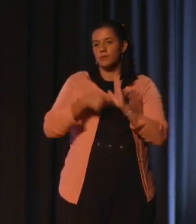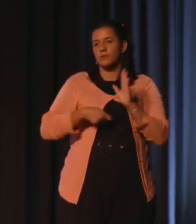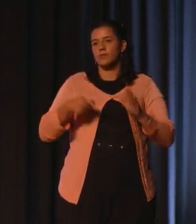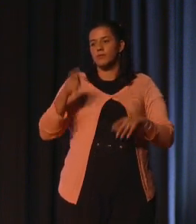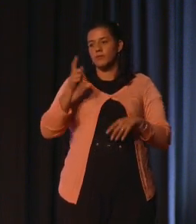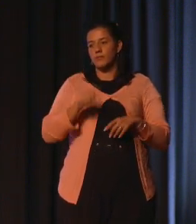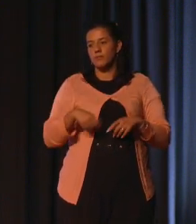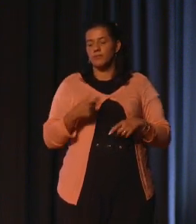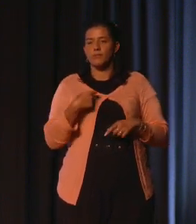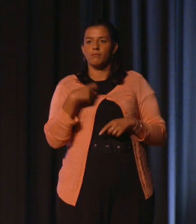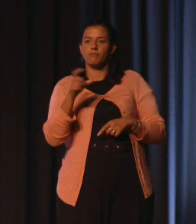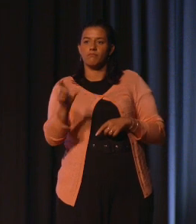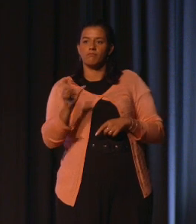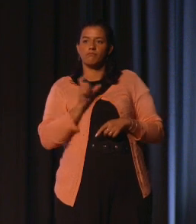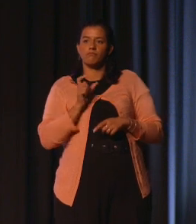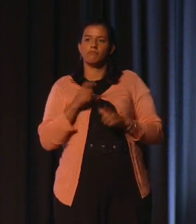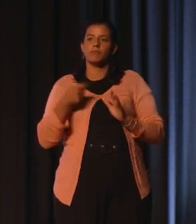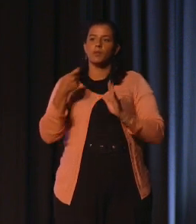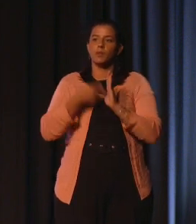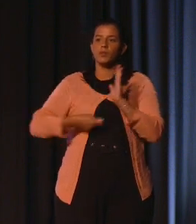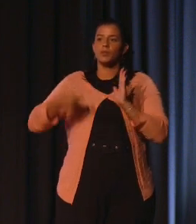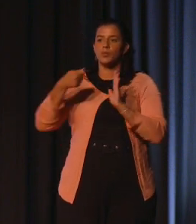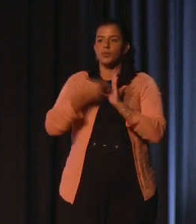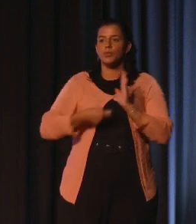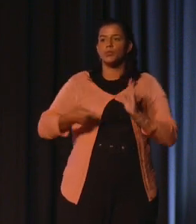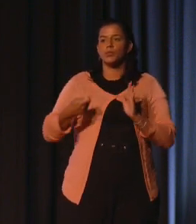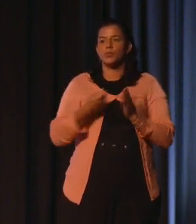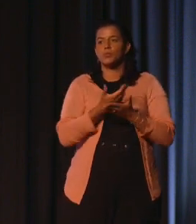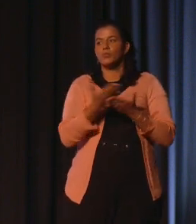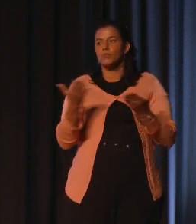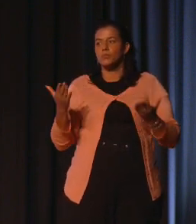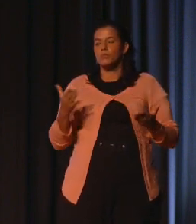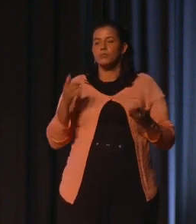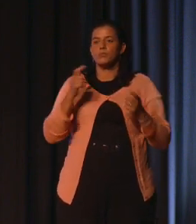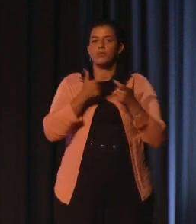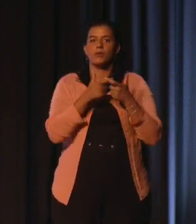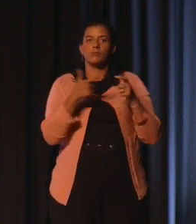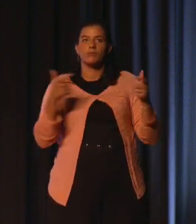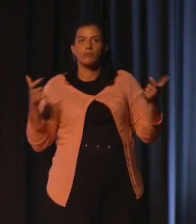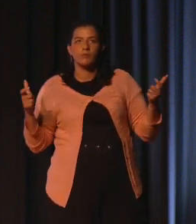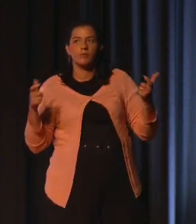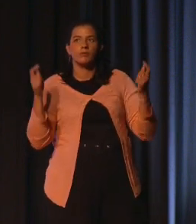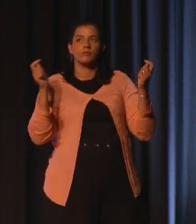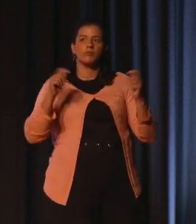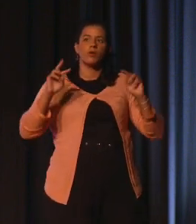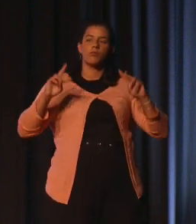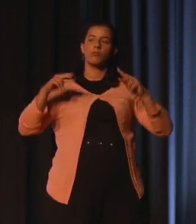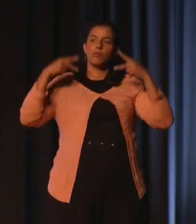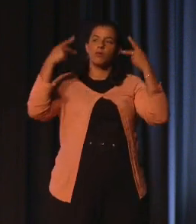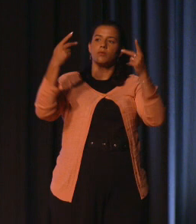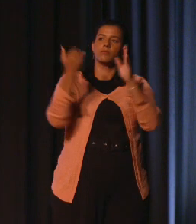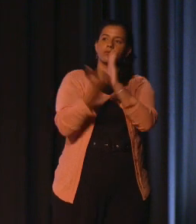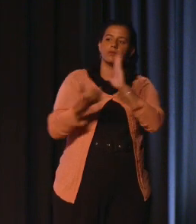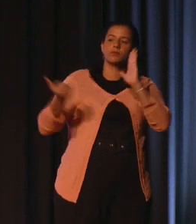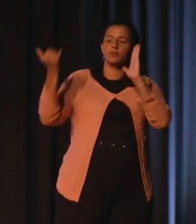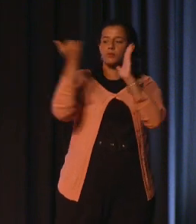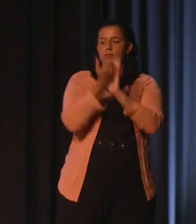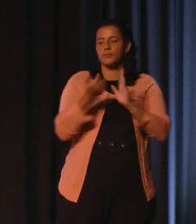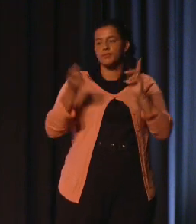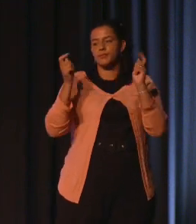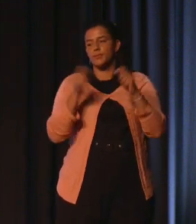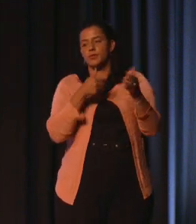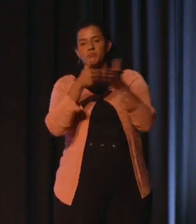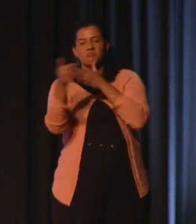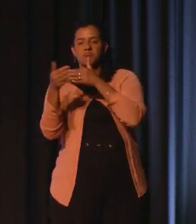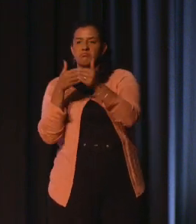luta, para mim, é a amplitude da adversidade. Eu vou superar essa adversidade, seja